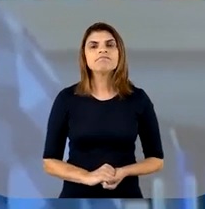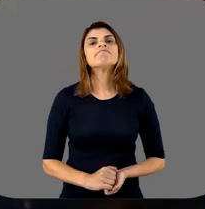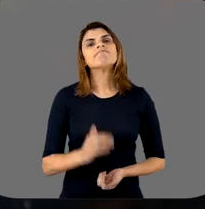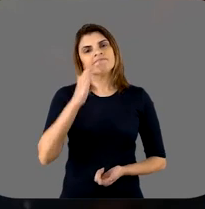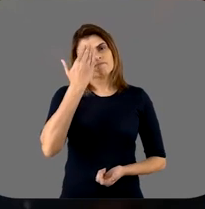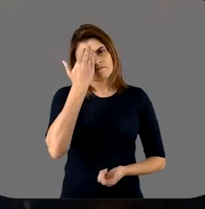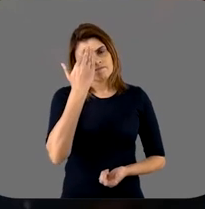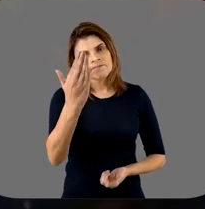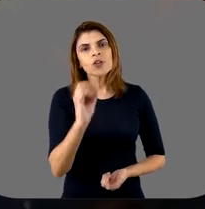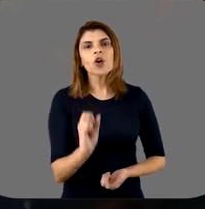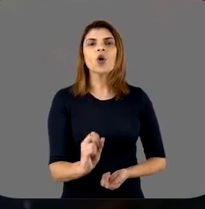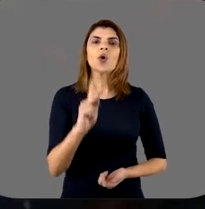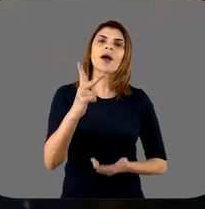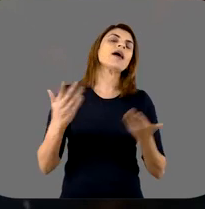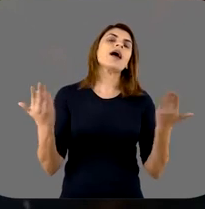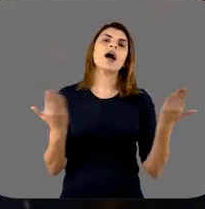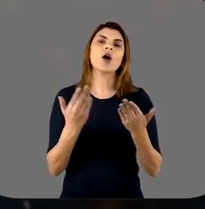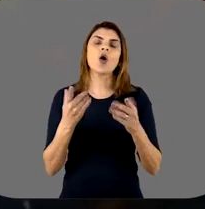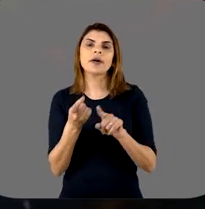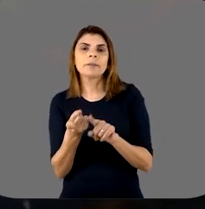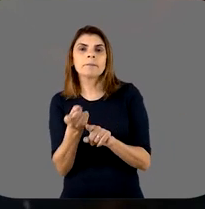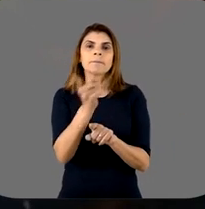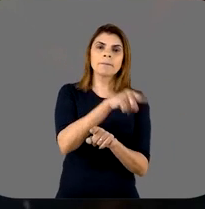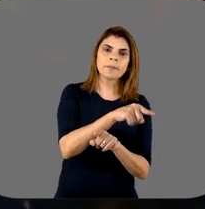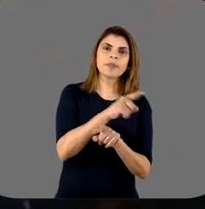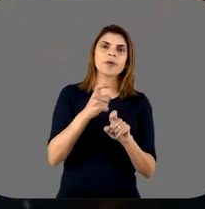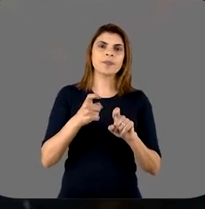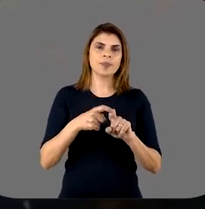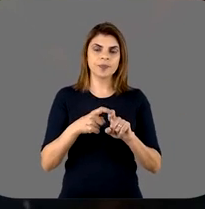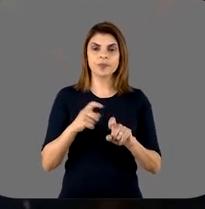Maravilha. Ok, a gente agora pula para o doutor